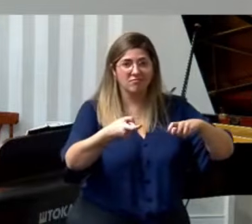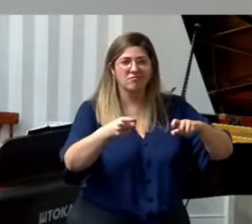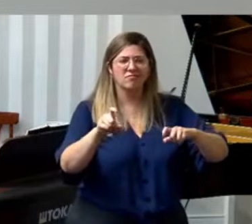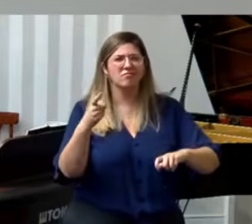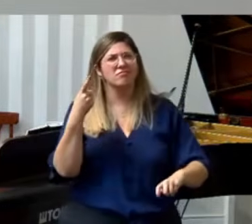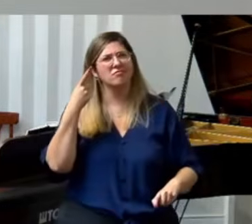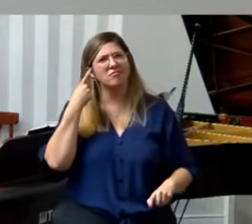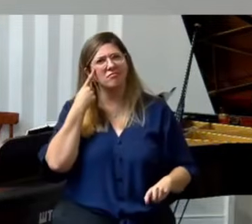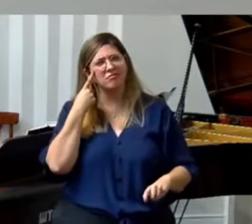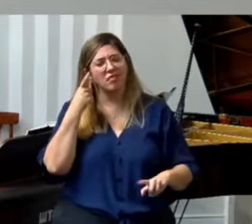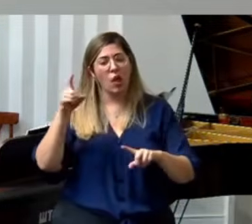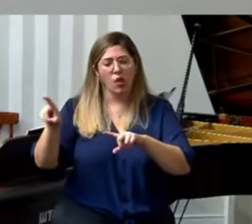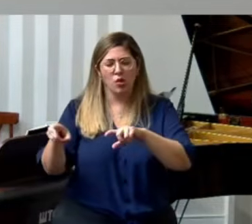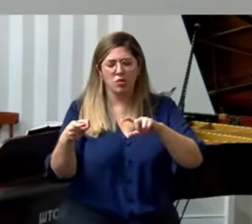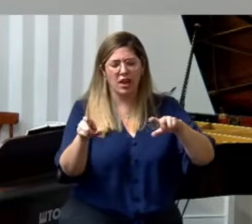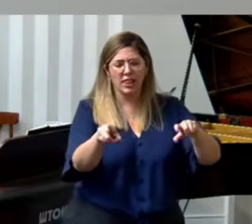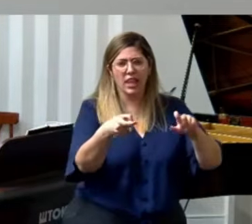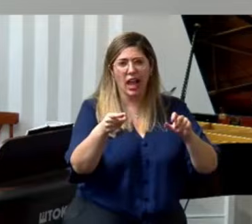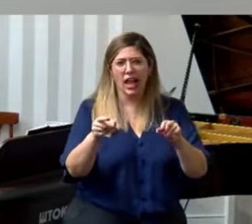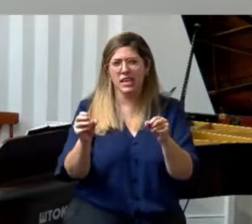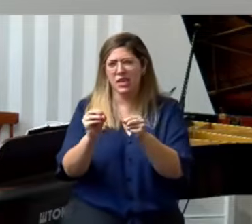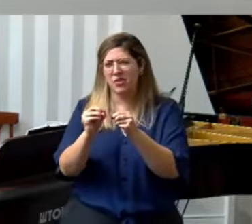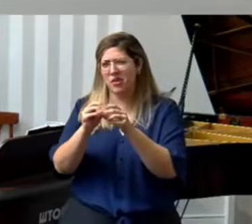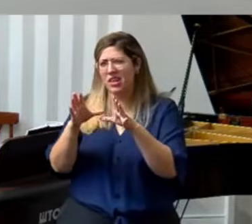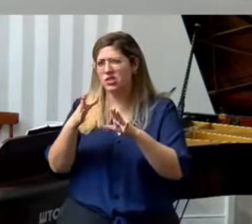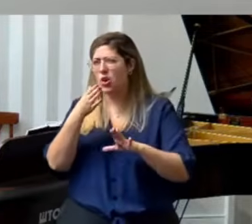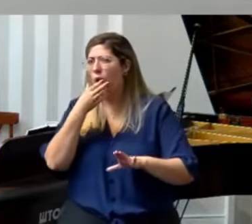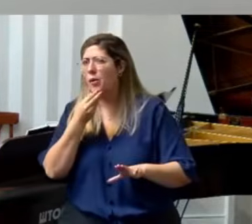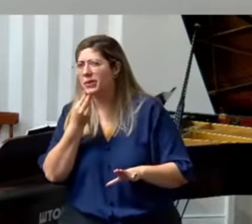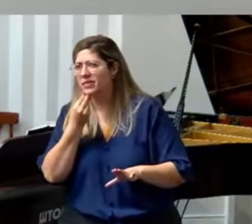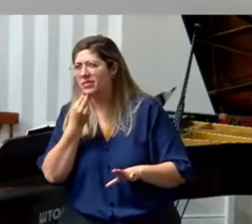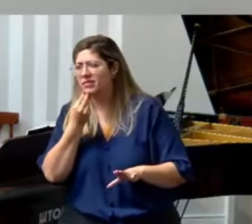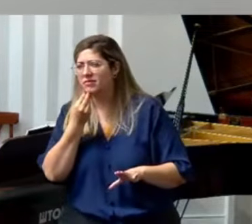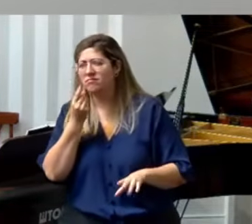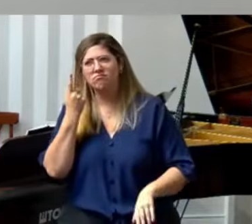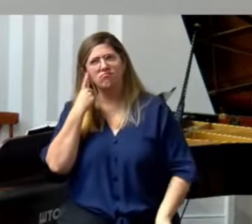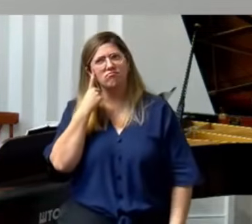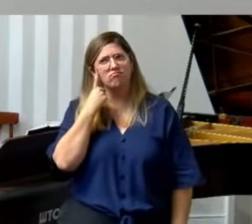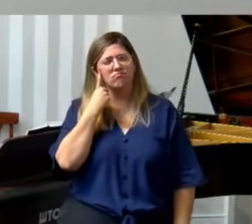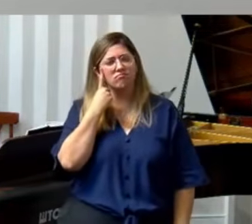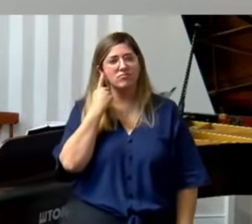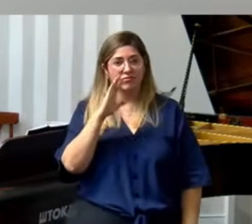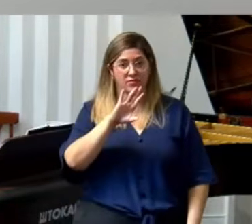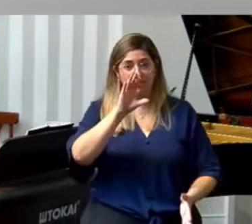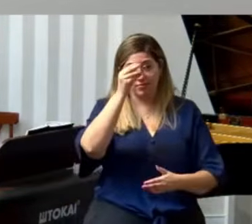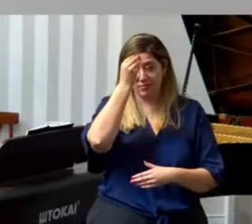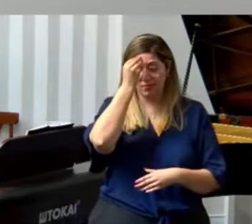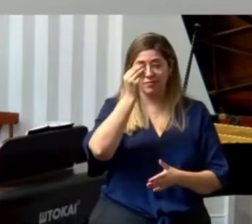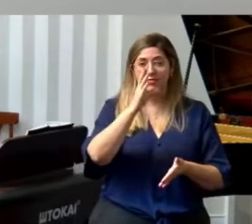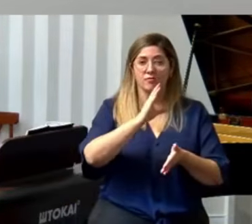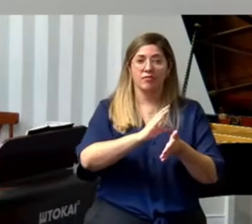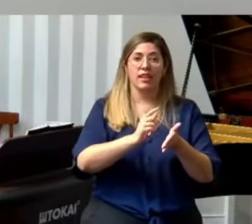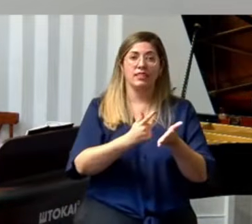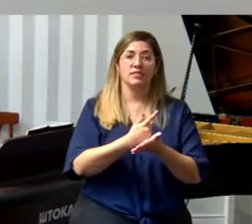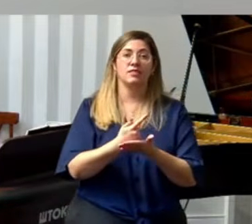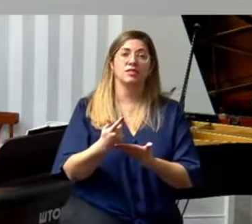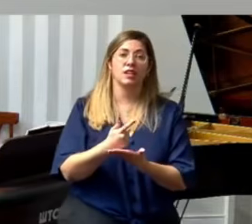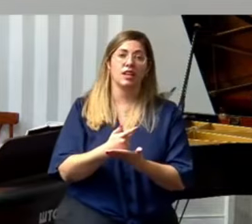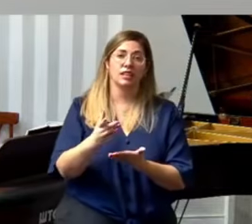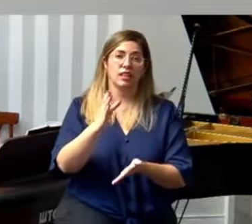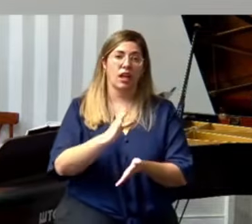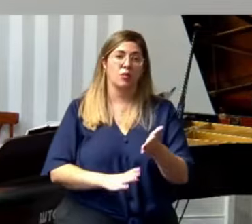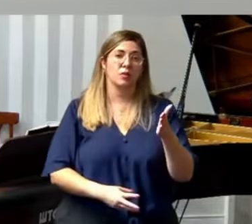para Gênesis capítulo 2. Volte para o versículo 5. Gênesis capítulo